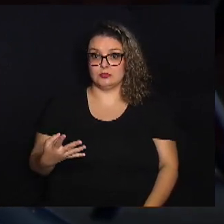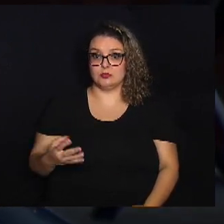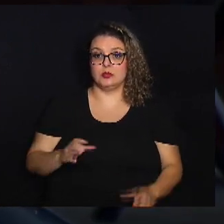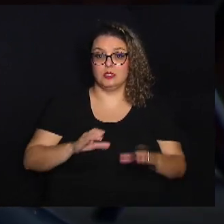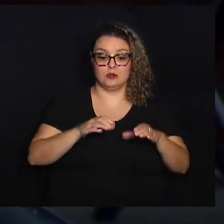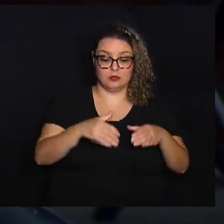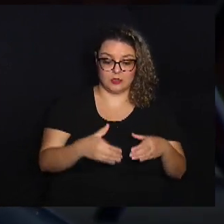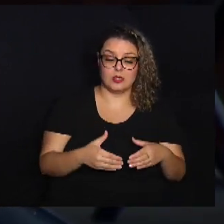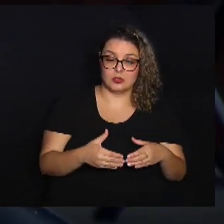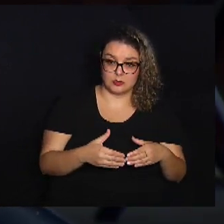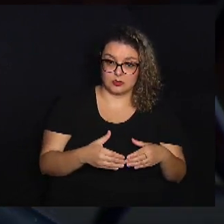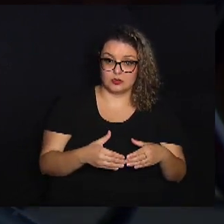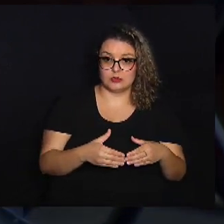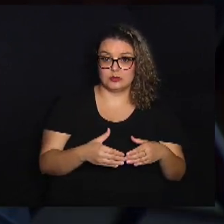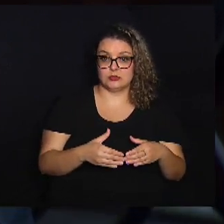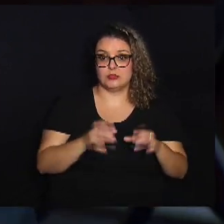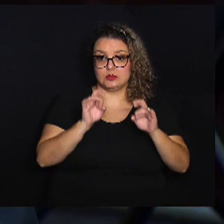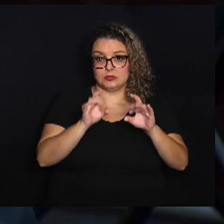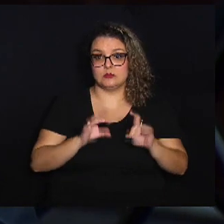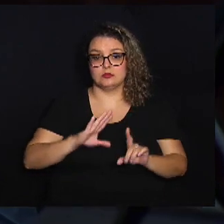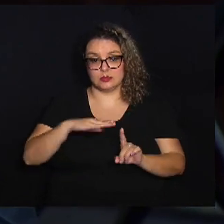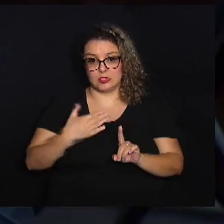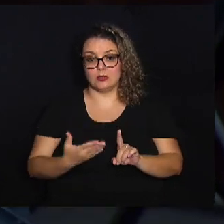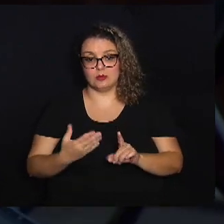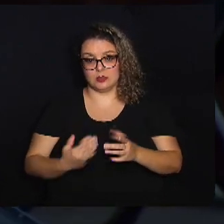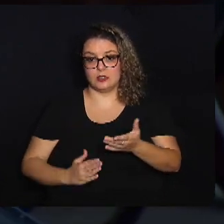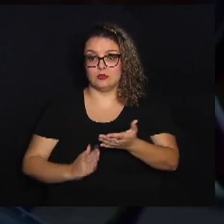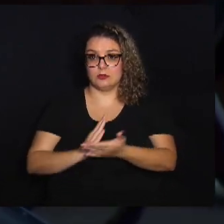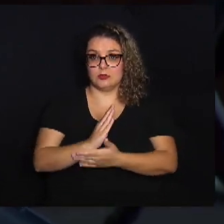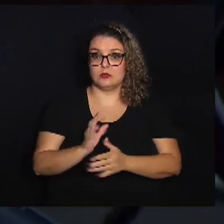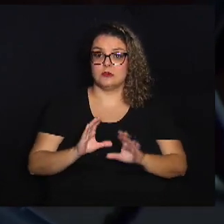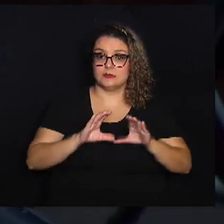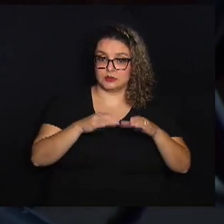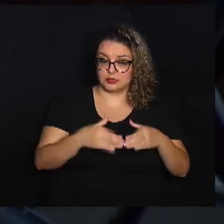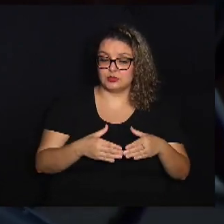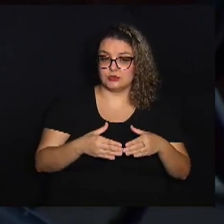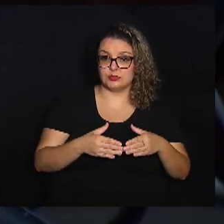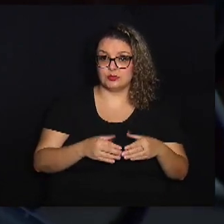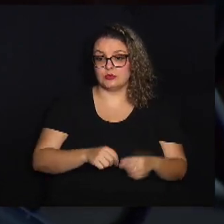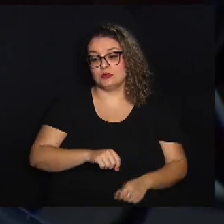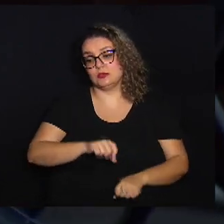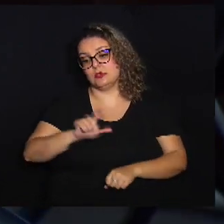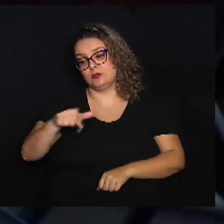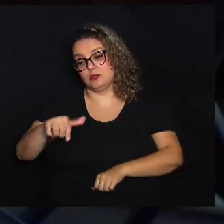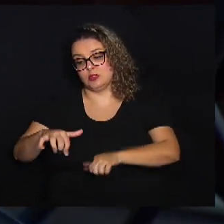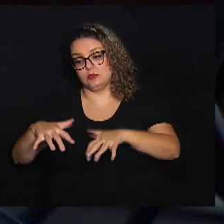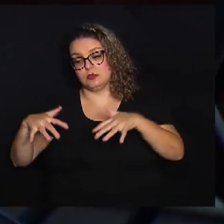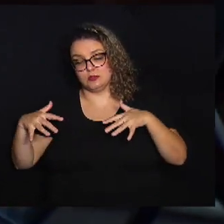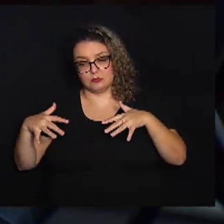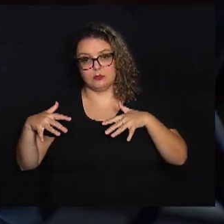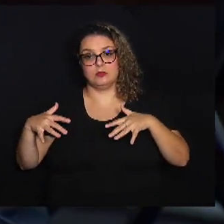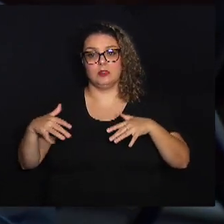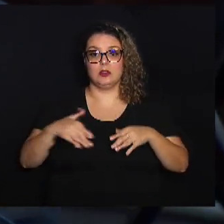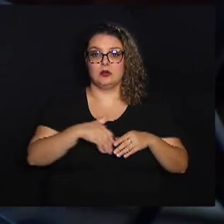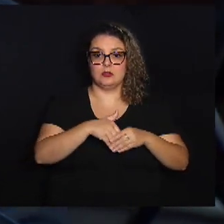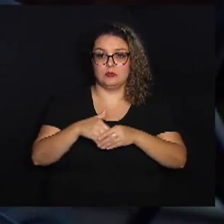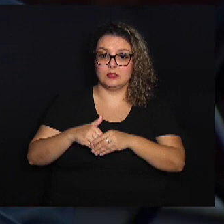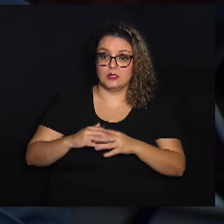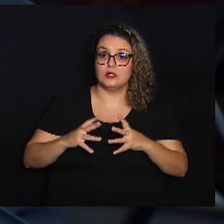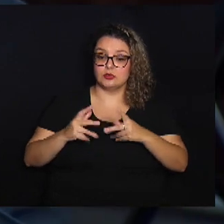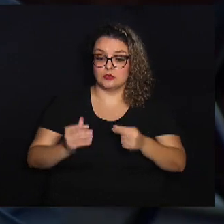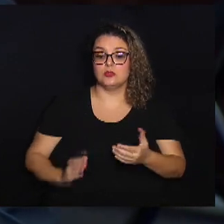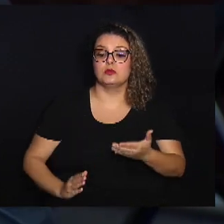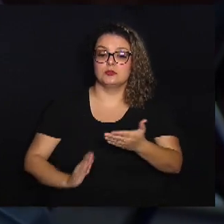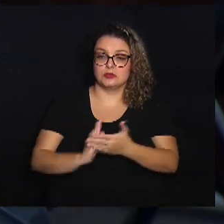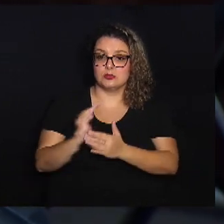Comissão Especial de Honraria, foi aprovado na comissão, foi para plenário para ser votado e foi aprovado por unanimidade,